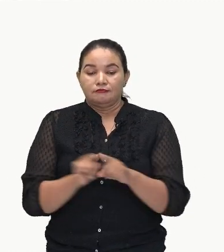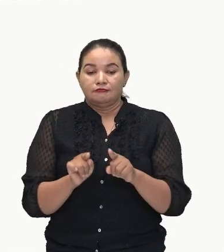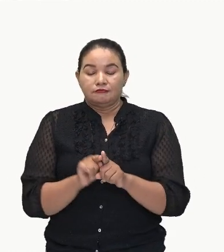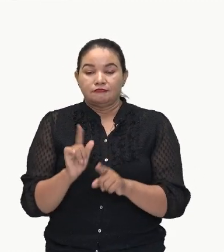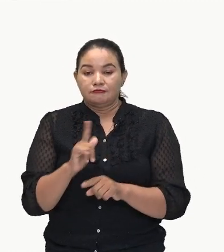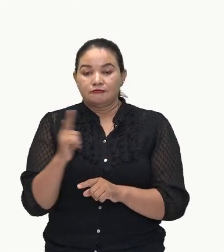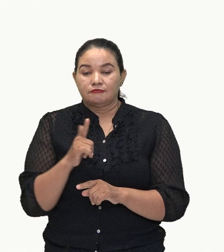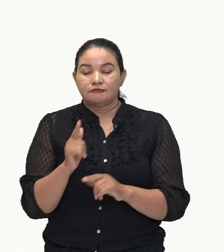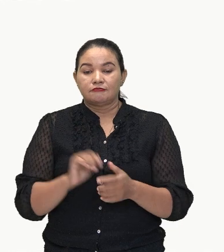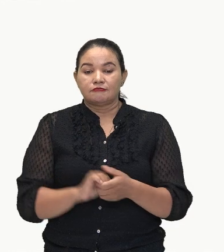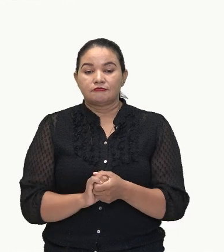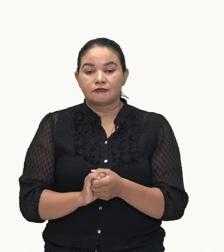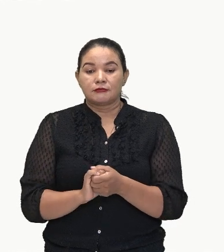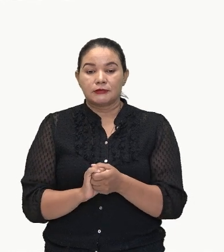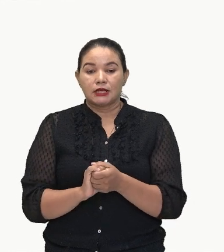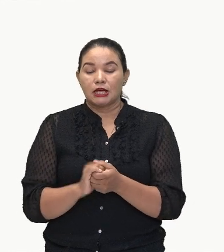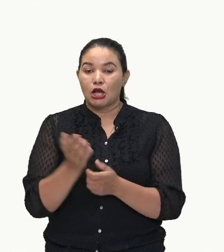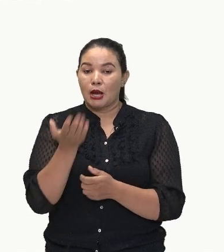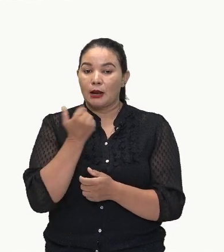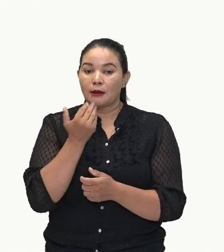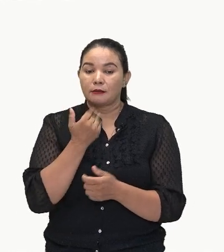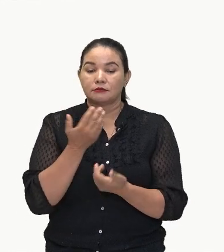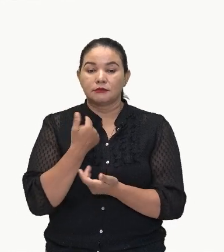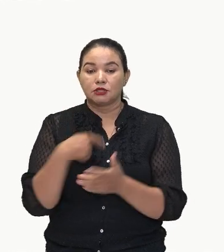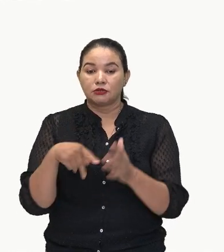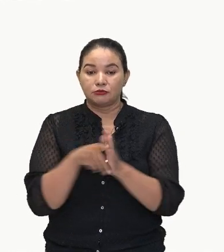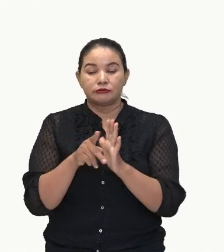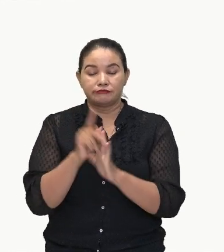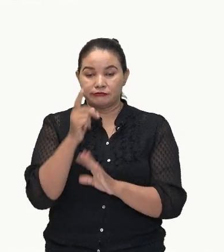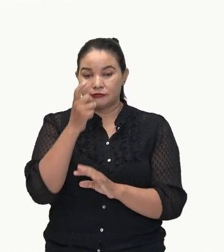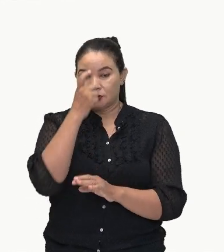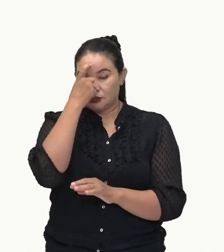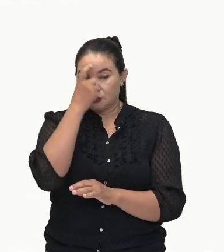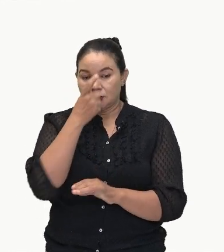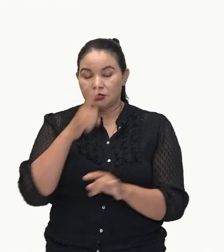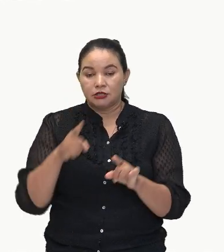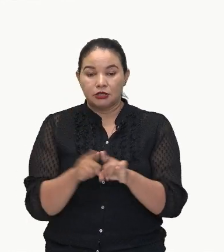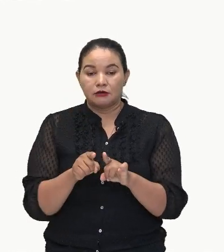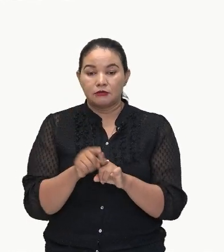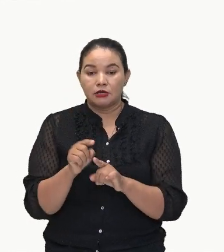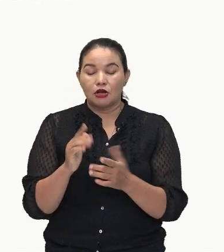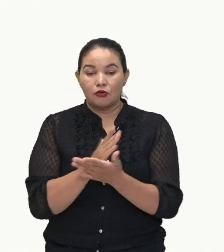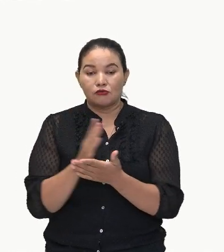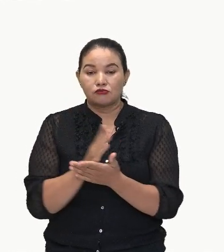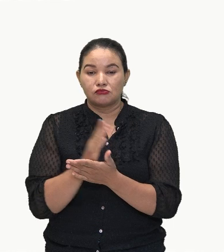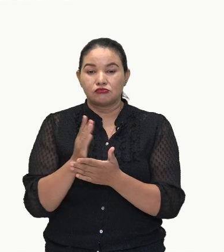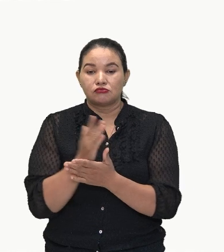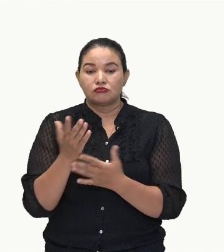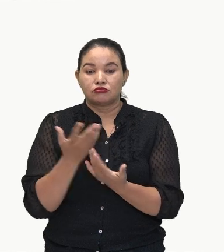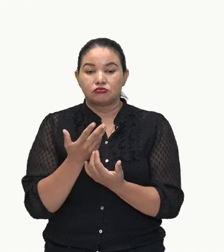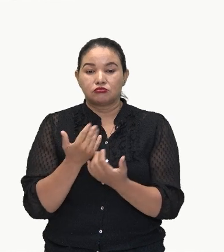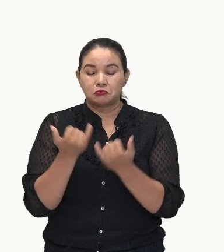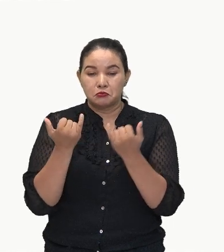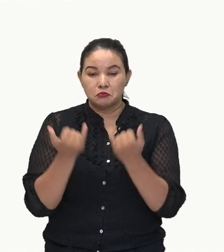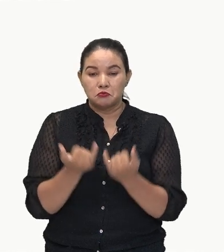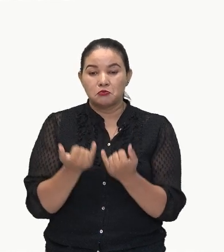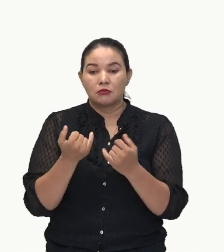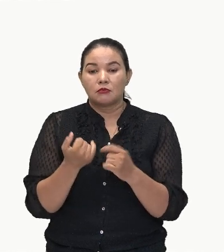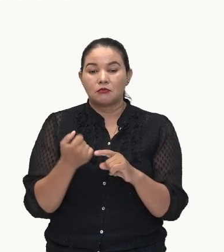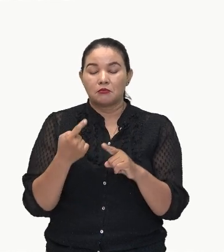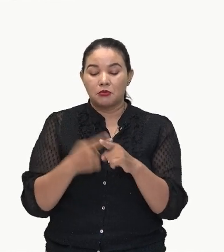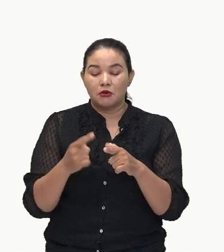dessa autossuficiência alimentar alcançada pelos indianos, muitos deles sofrem com a subnutrição, agravada